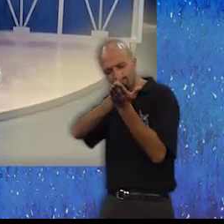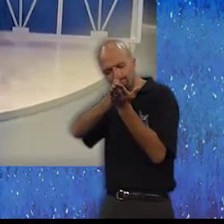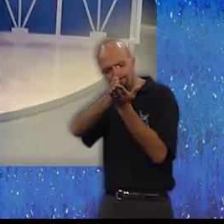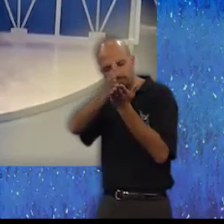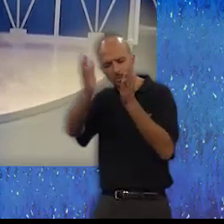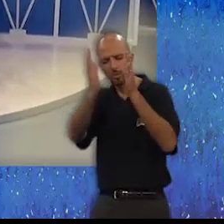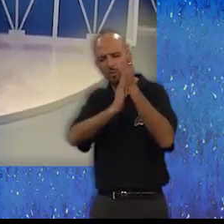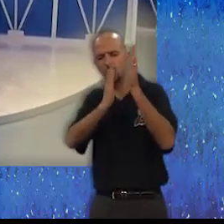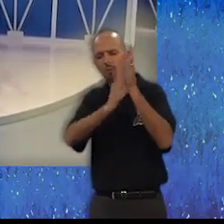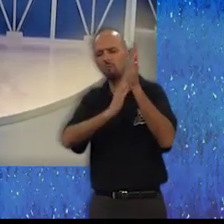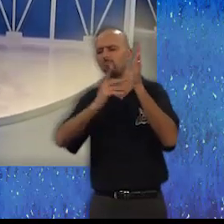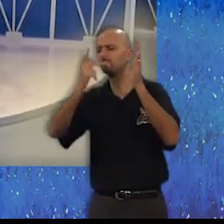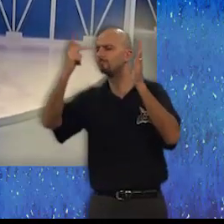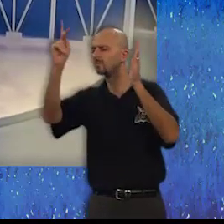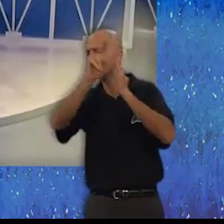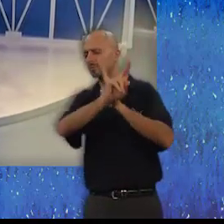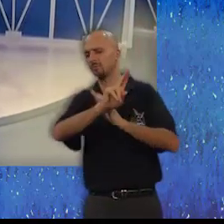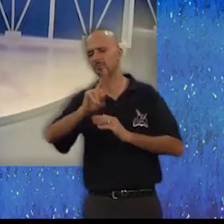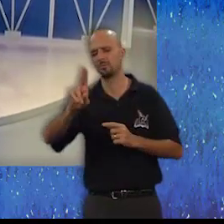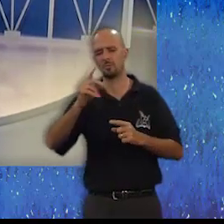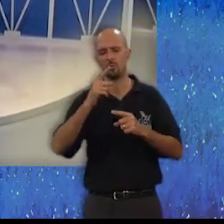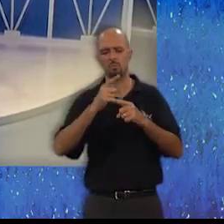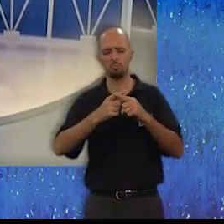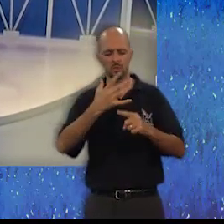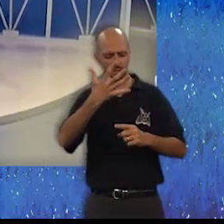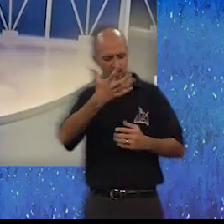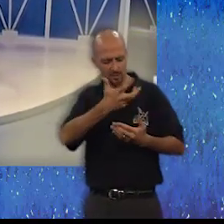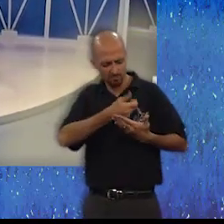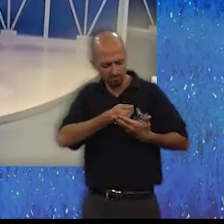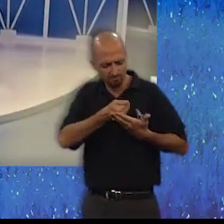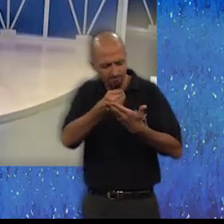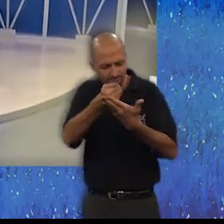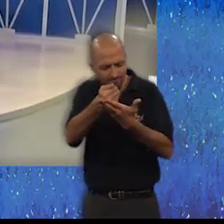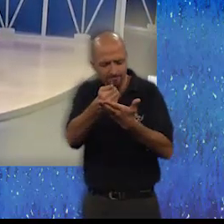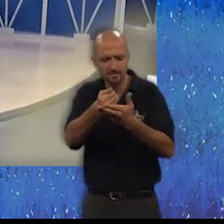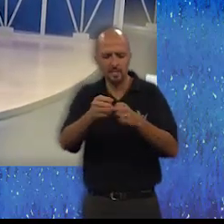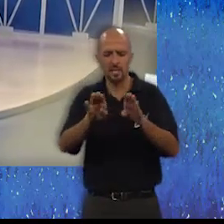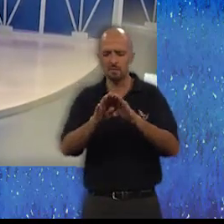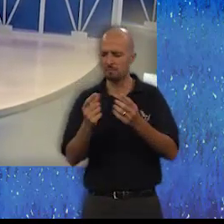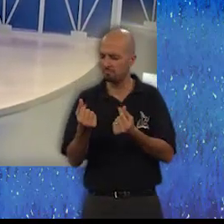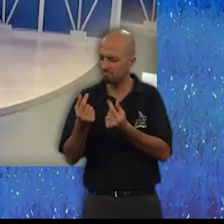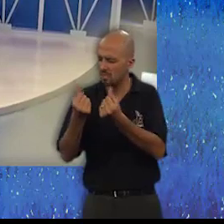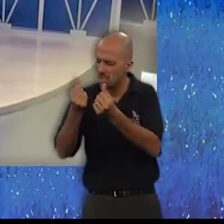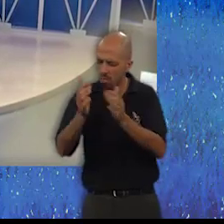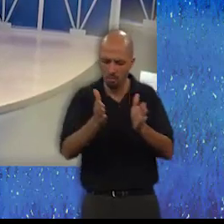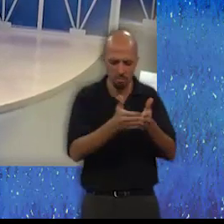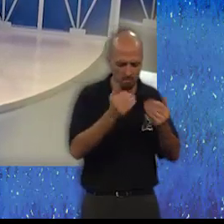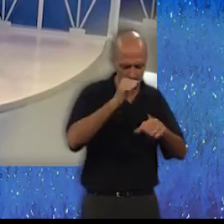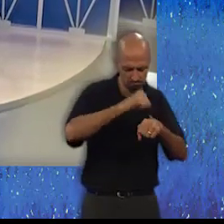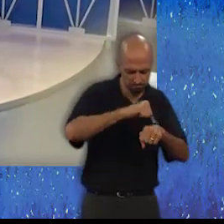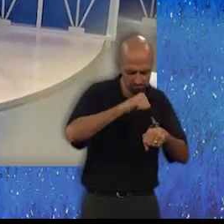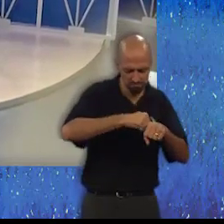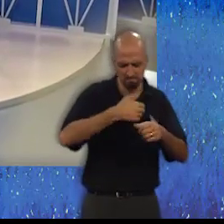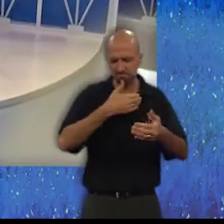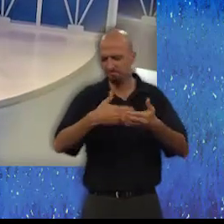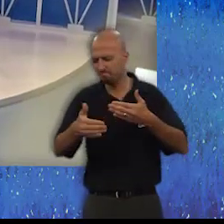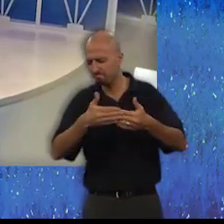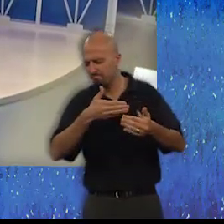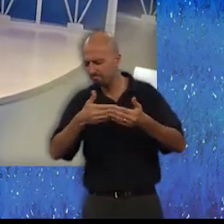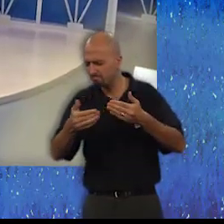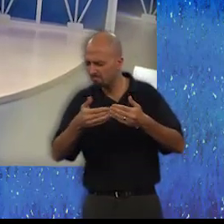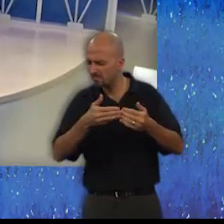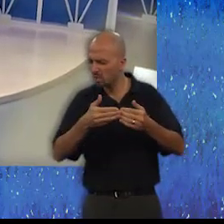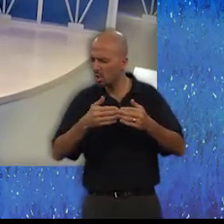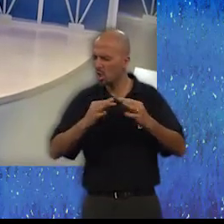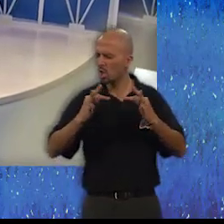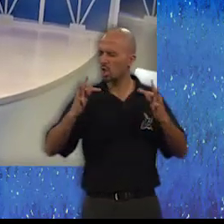seja o Teu nome porque há salvação disponível a todos, ao rico e ao pobre, ao que persegue a igreja e ao que